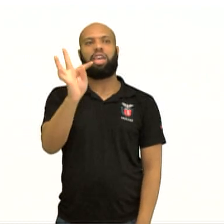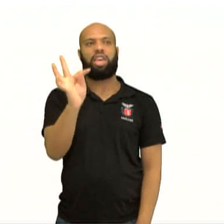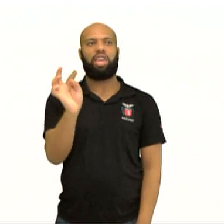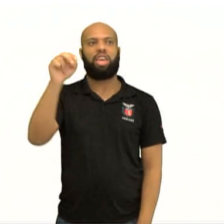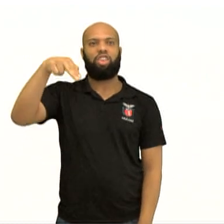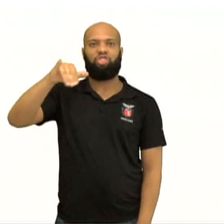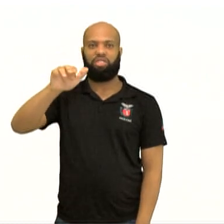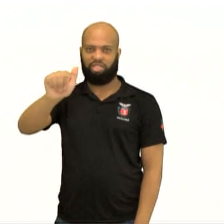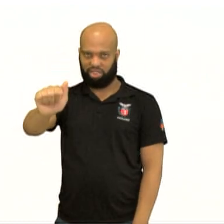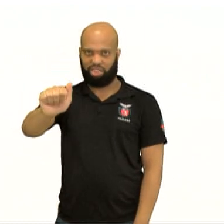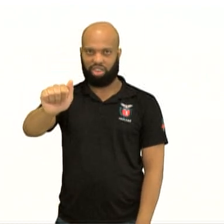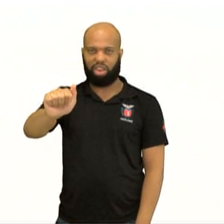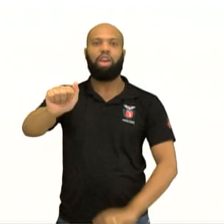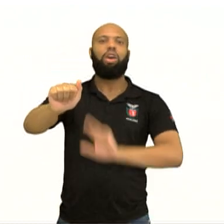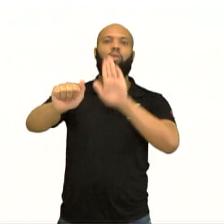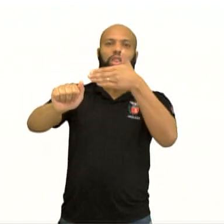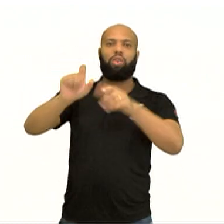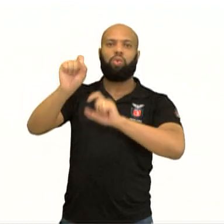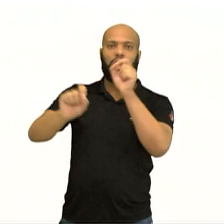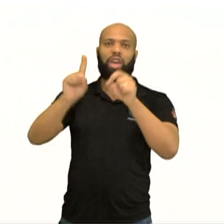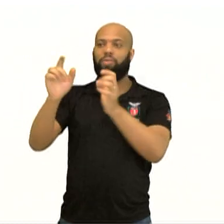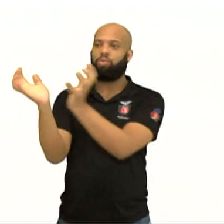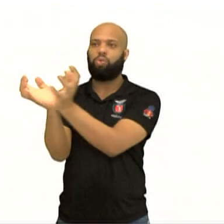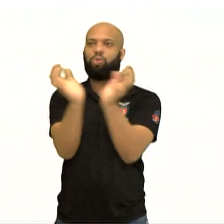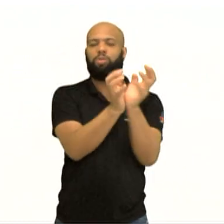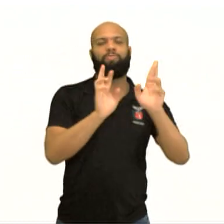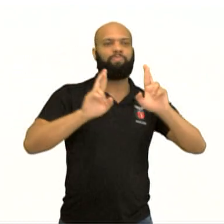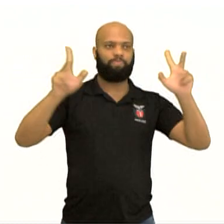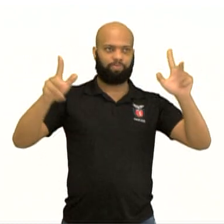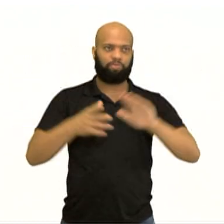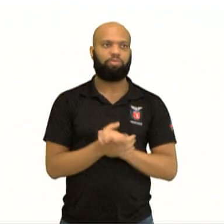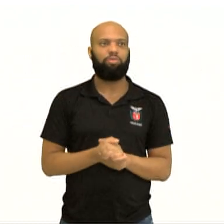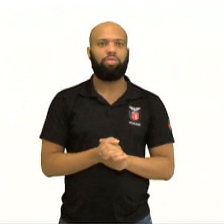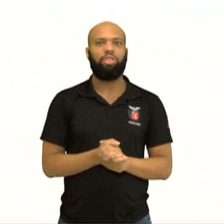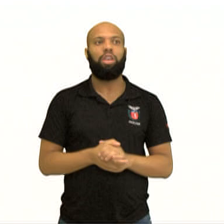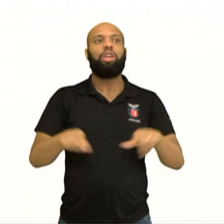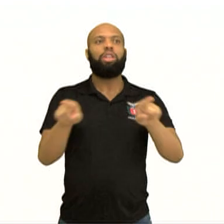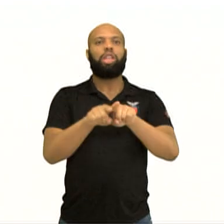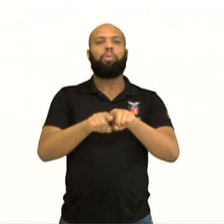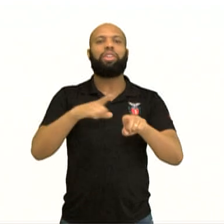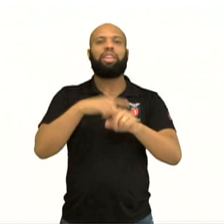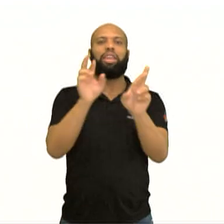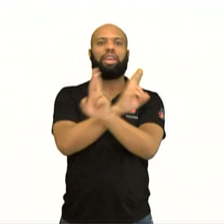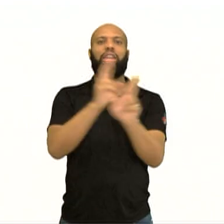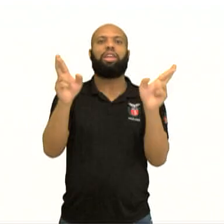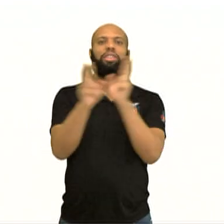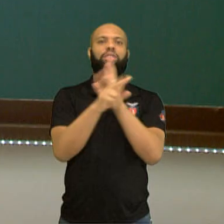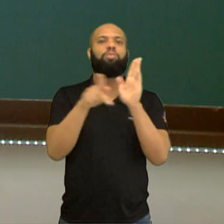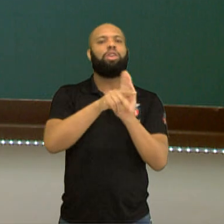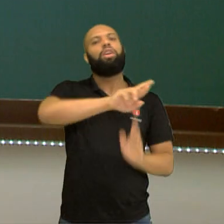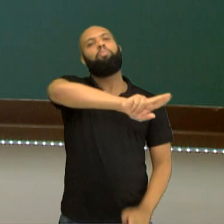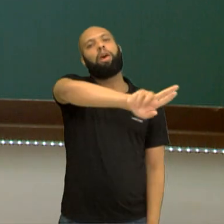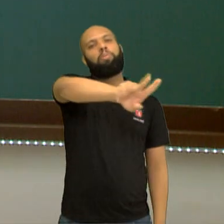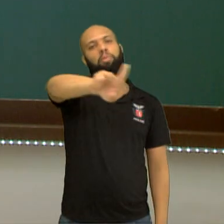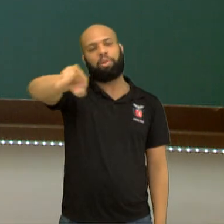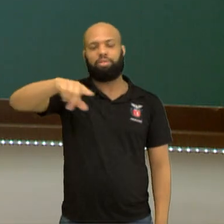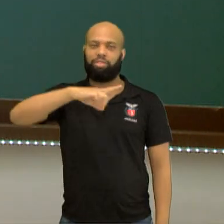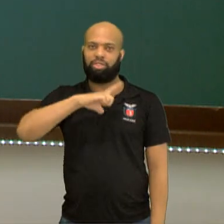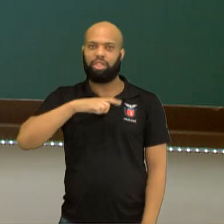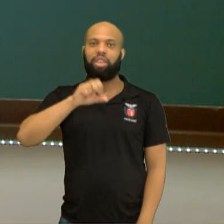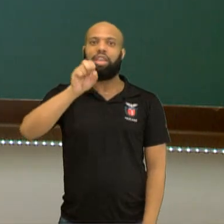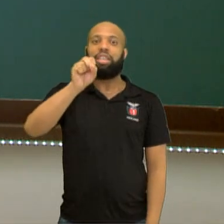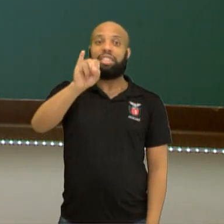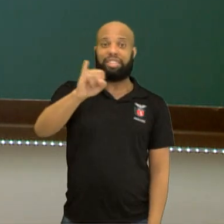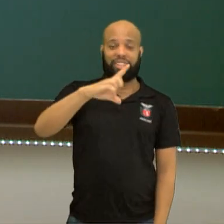um grupo étnico, se caracteriza uma etnia. E aí nós relacionamos com a diversidade. Se eu